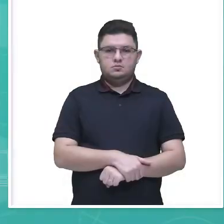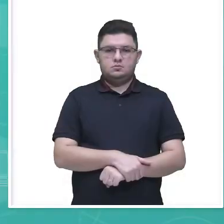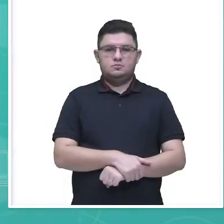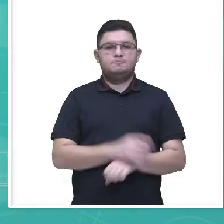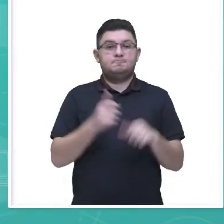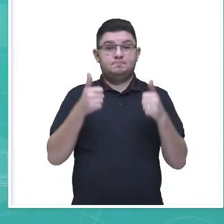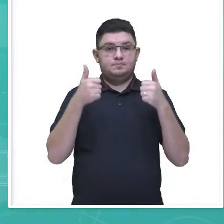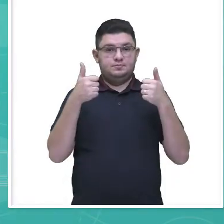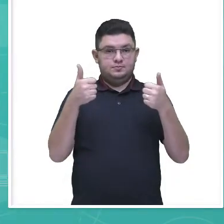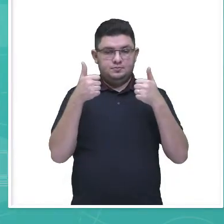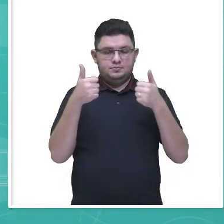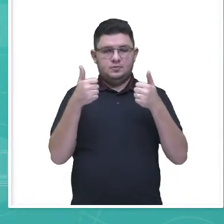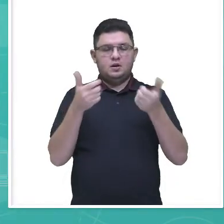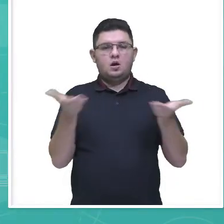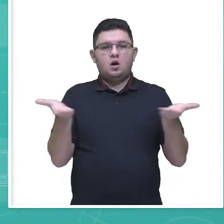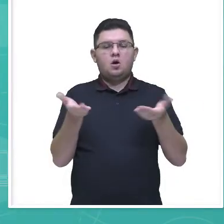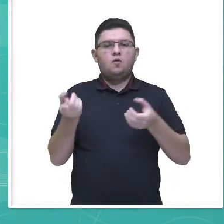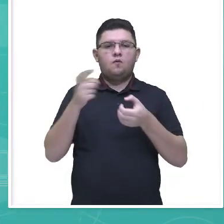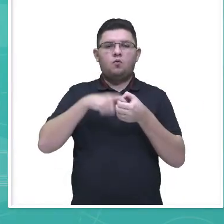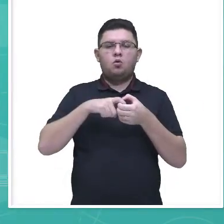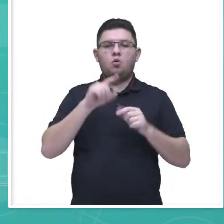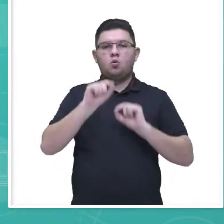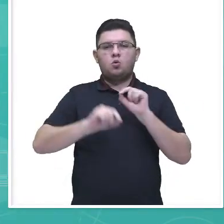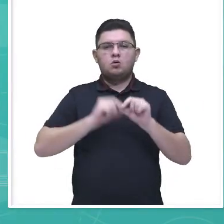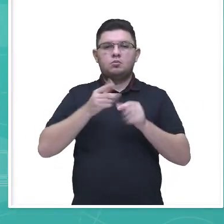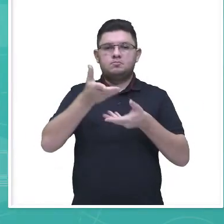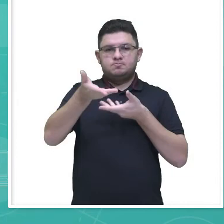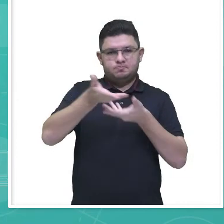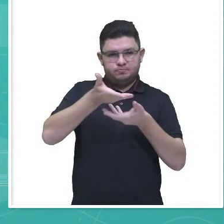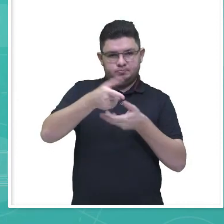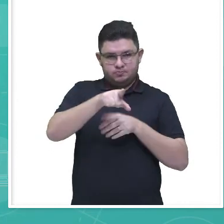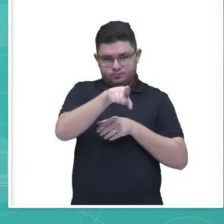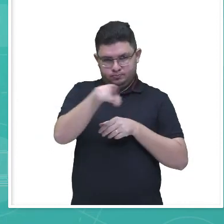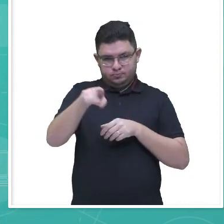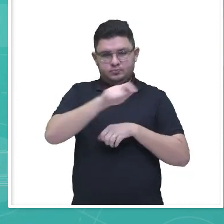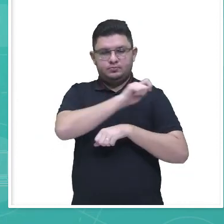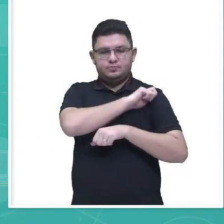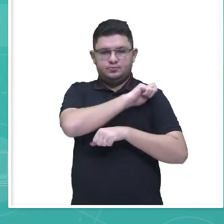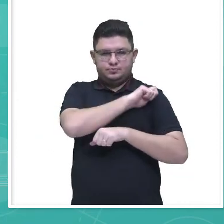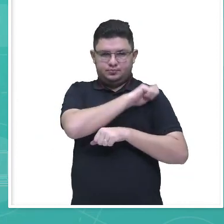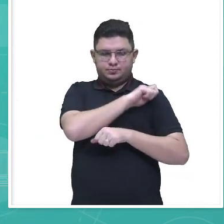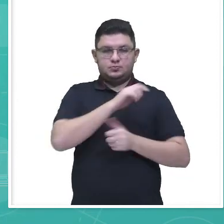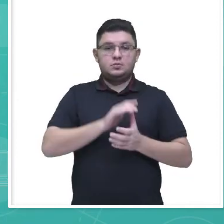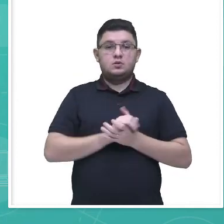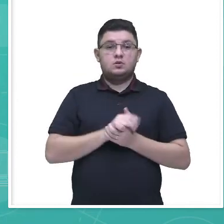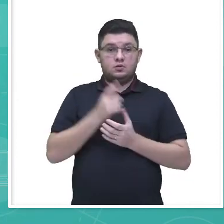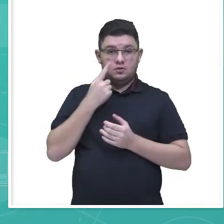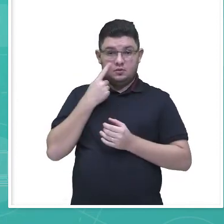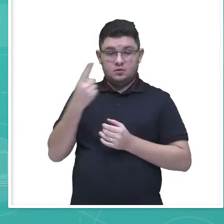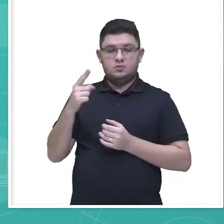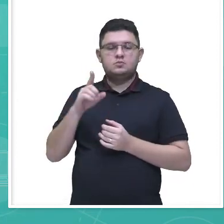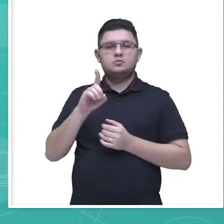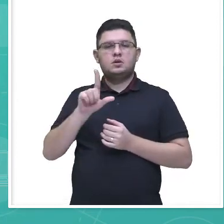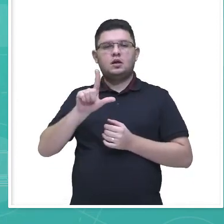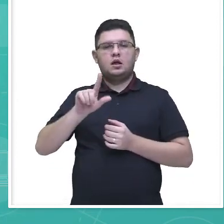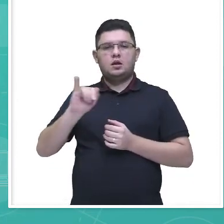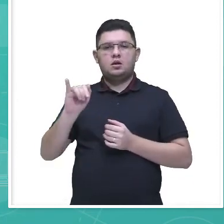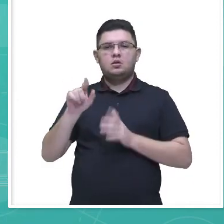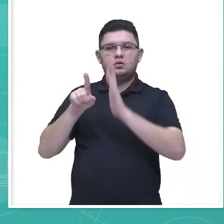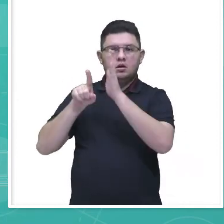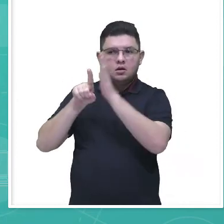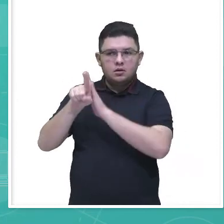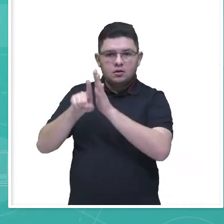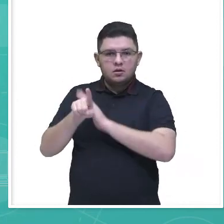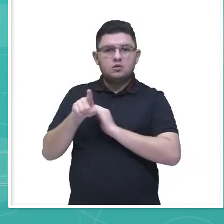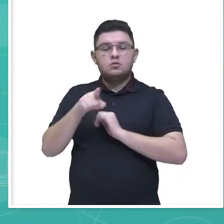Muito bem, estamos de volta para a nossa interatividade, né? Vamos agora conferir as questões da nossa DLI. Obrigado aí a participação de todo